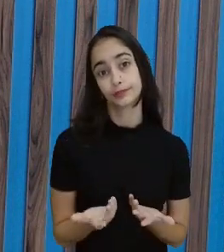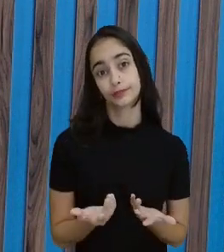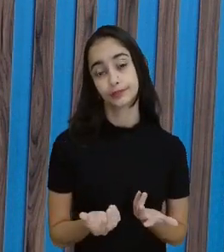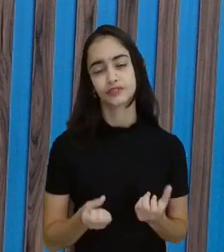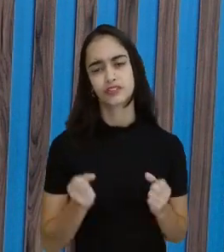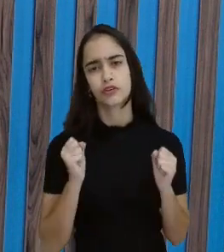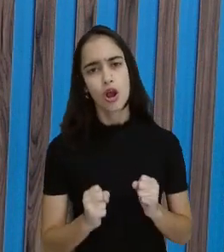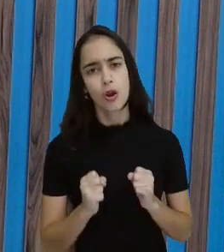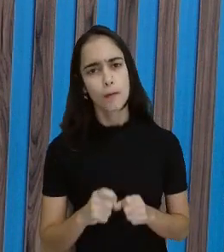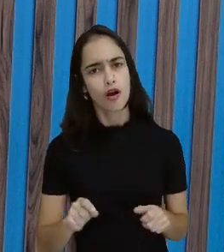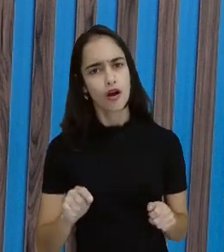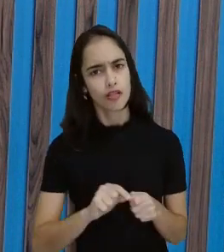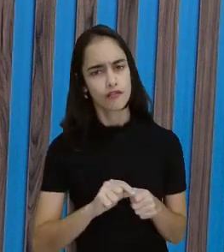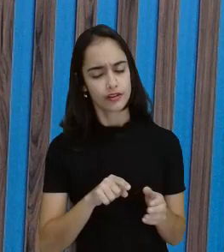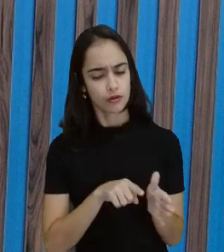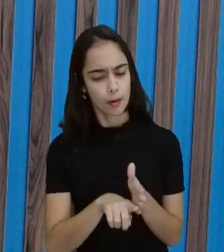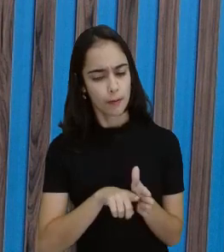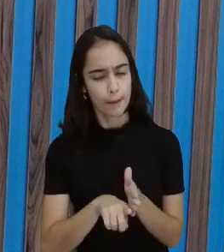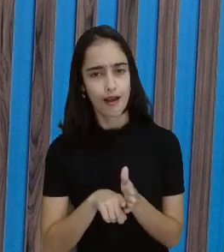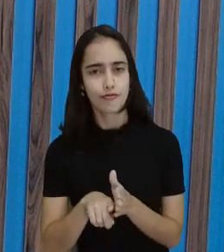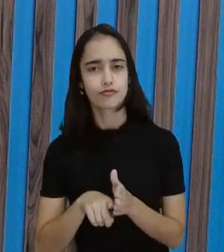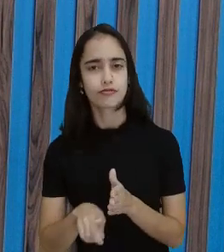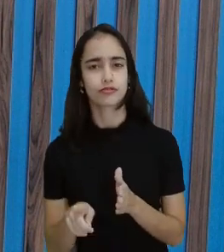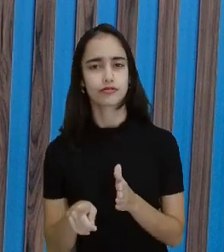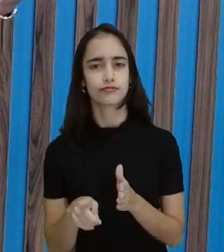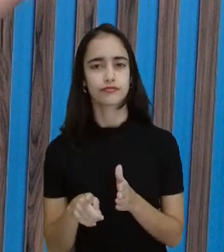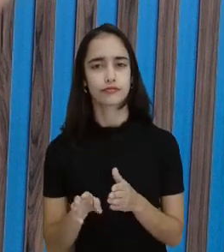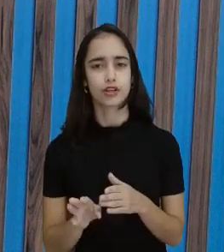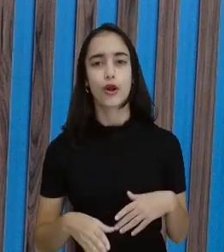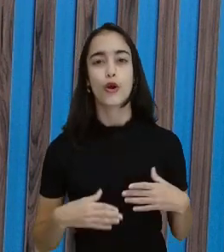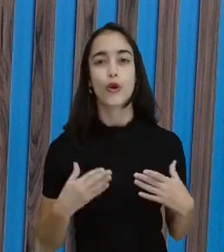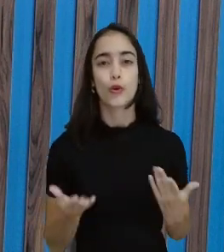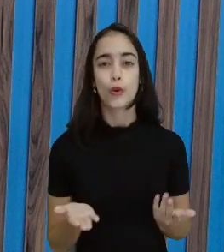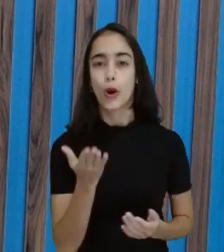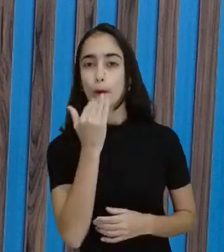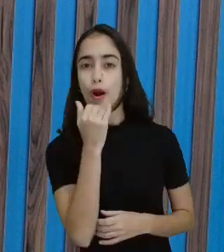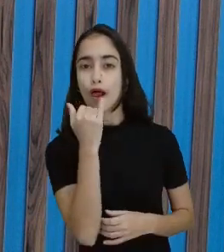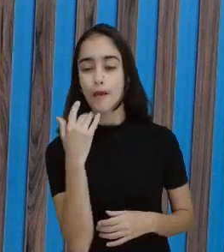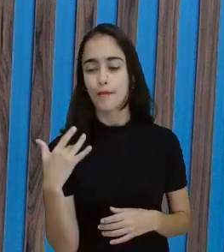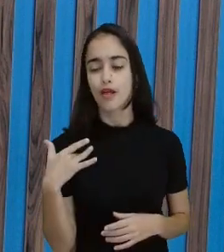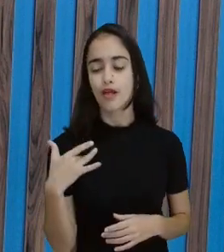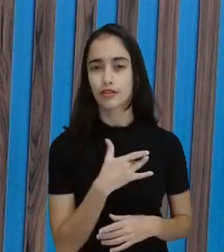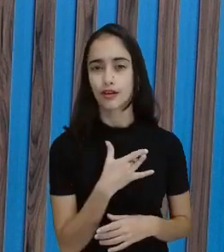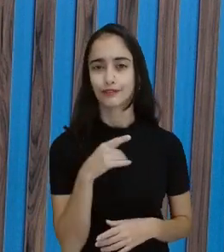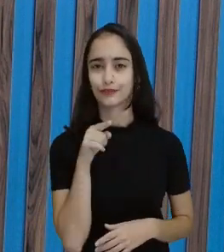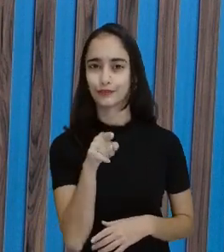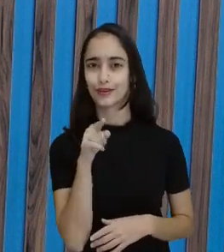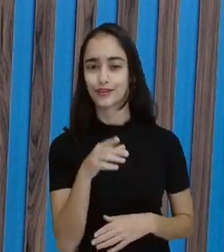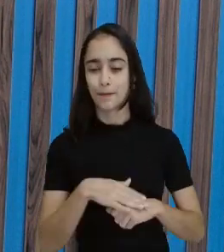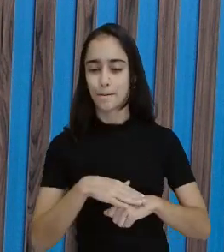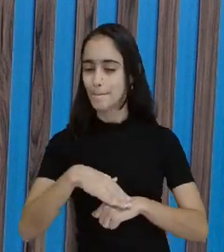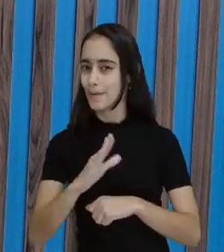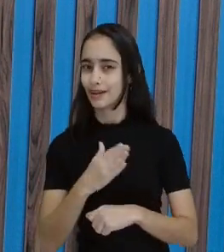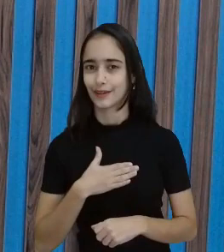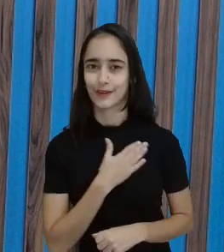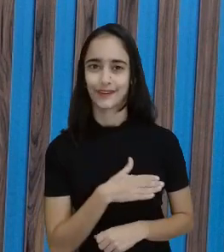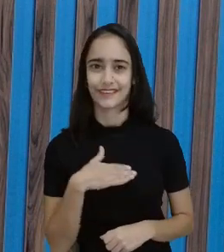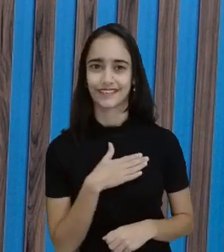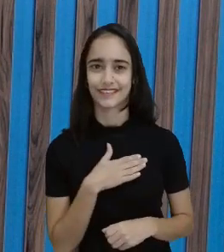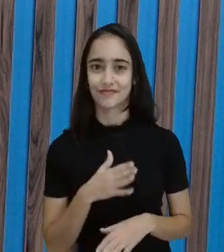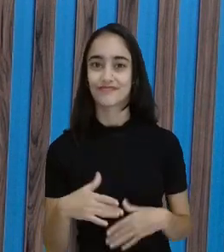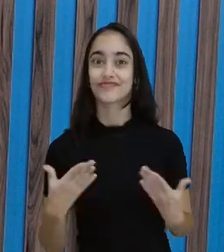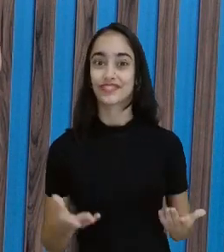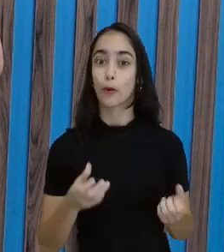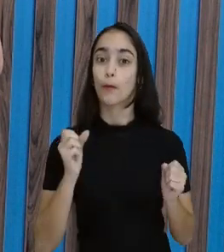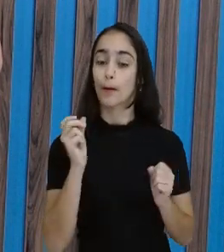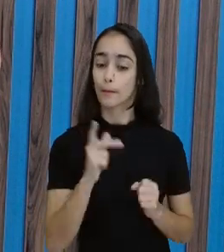uma pesquisa a respeito de qual alimento saudável você mais gosta, não é? E aí ela pode utilizar o